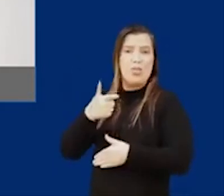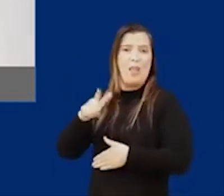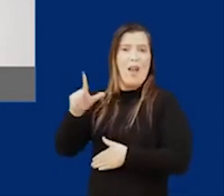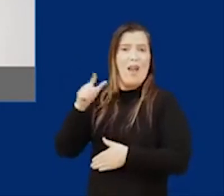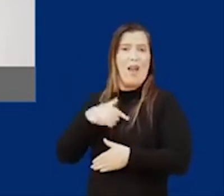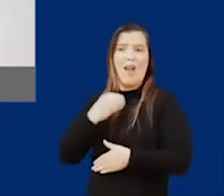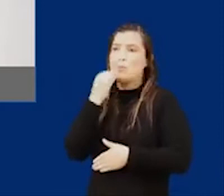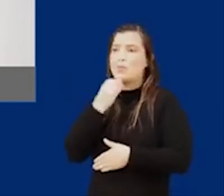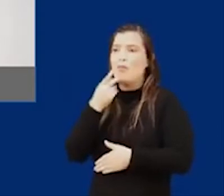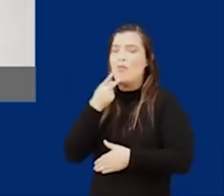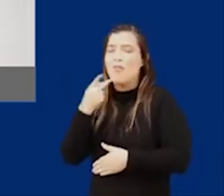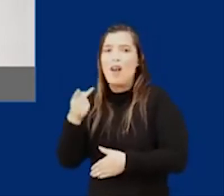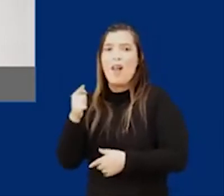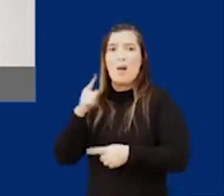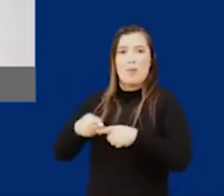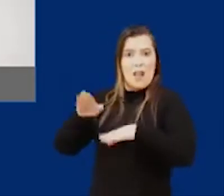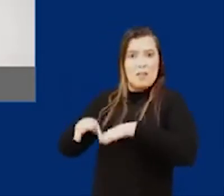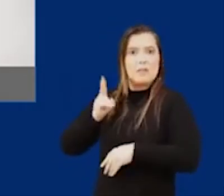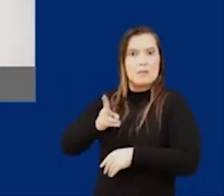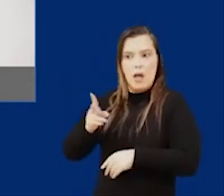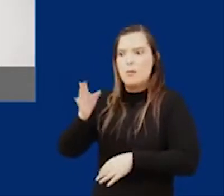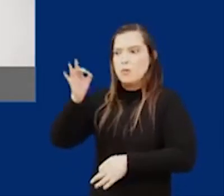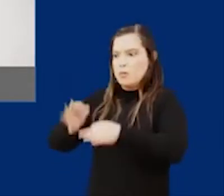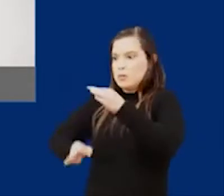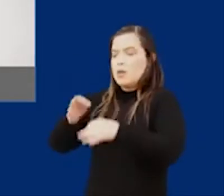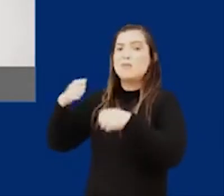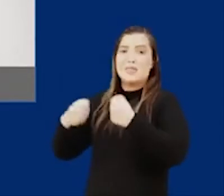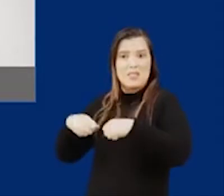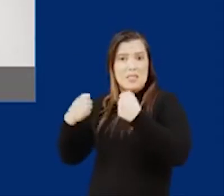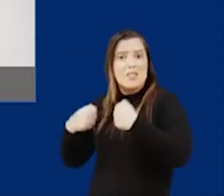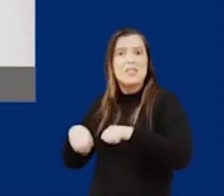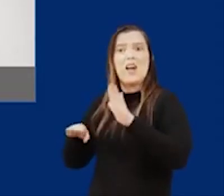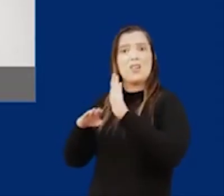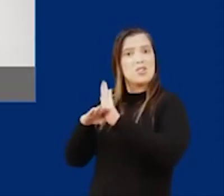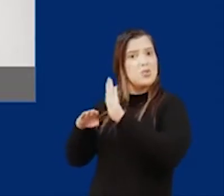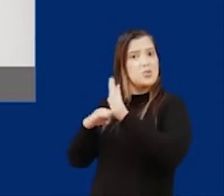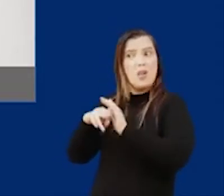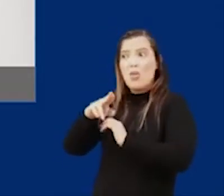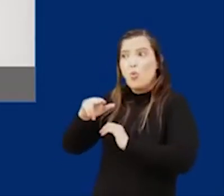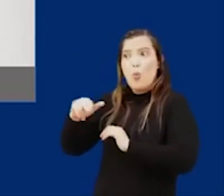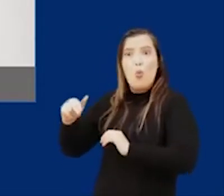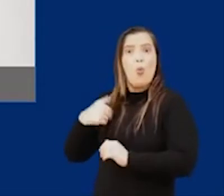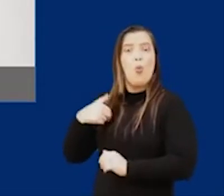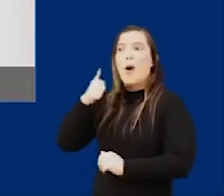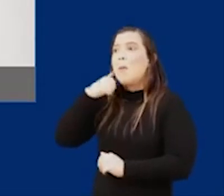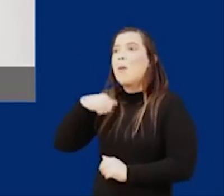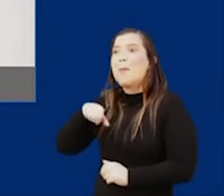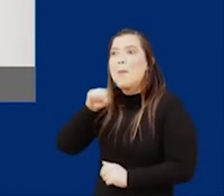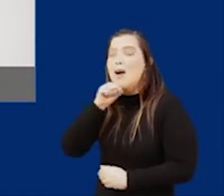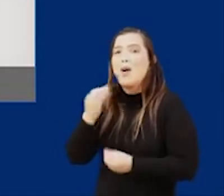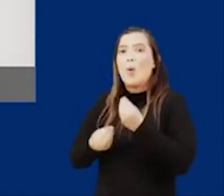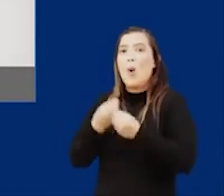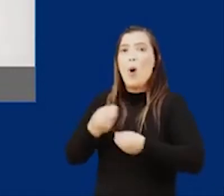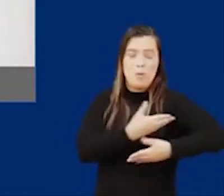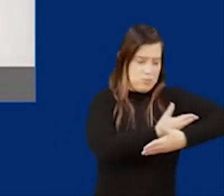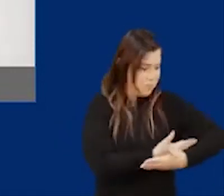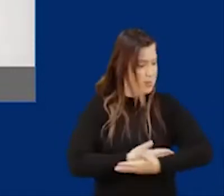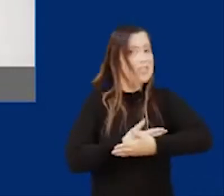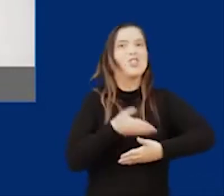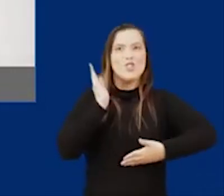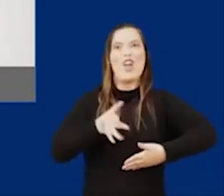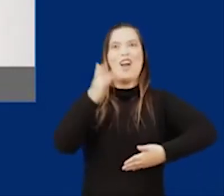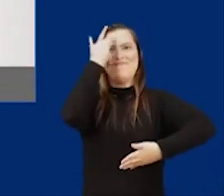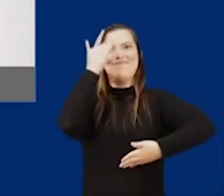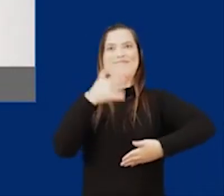dizer, sem o julgamento, eu preciso de ajuda. Eu nunca fiz isso, não posso um bebê chegar e eu já saber